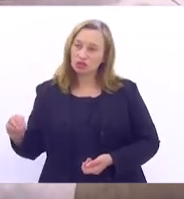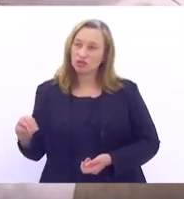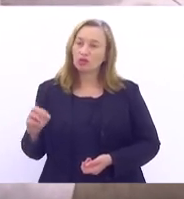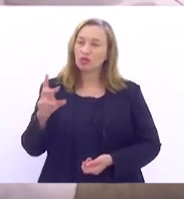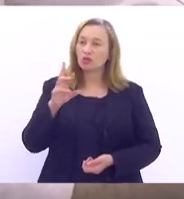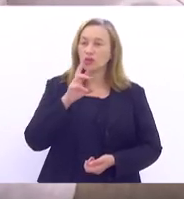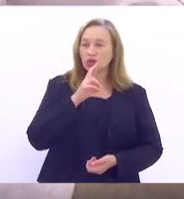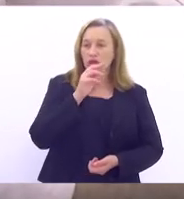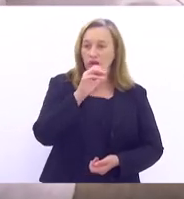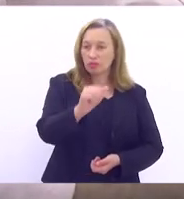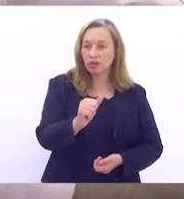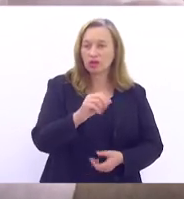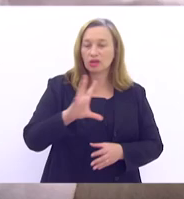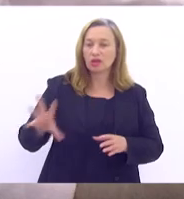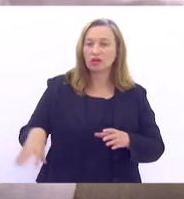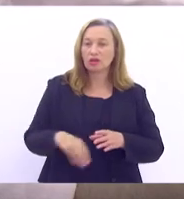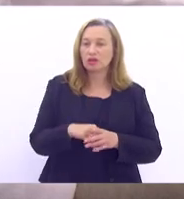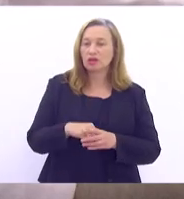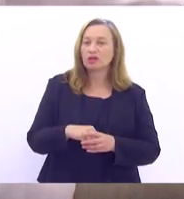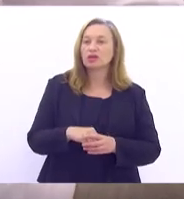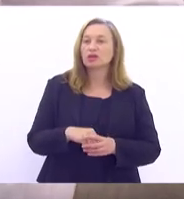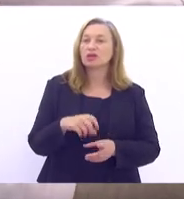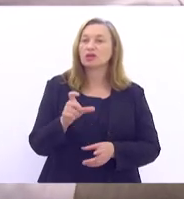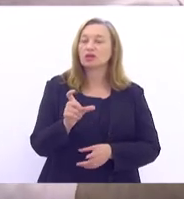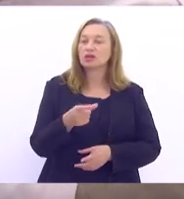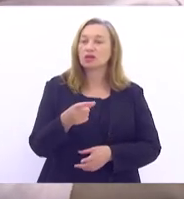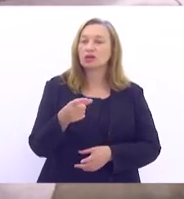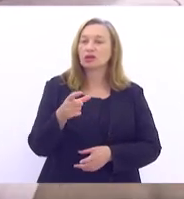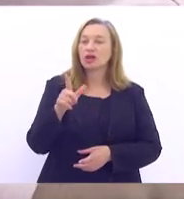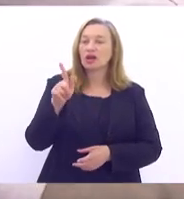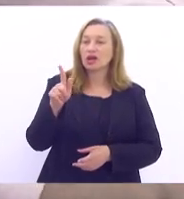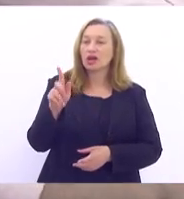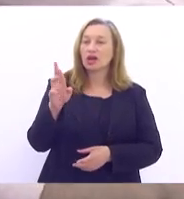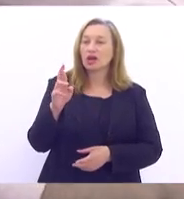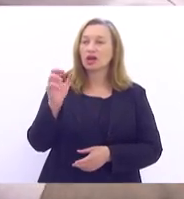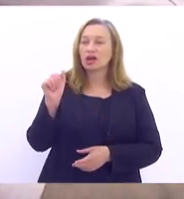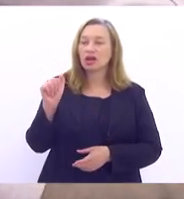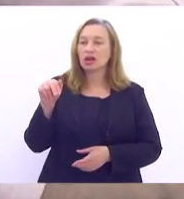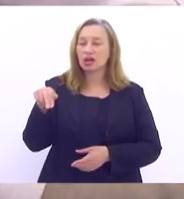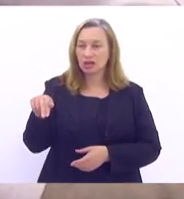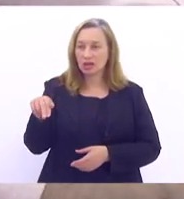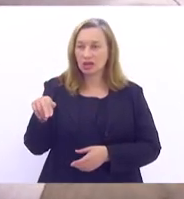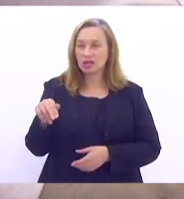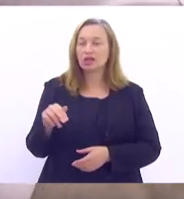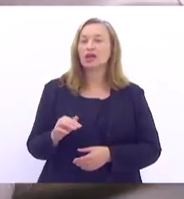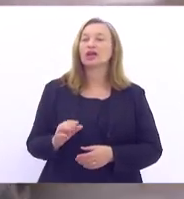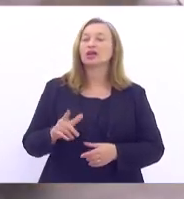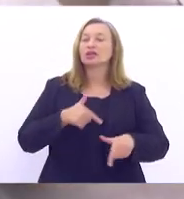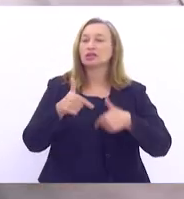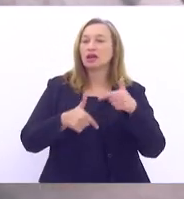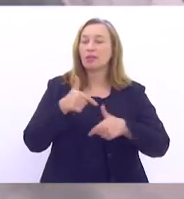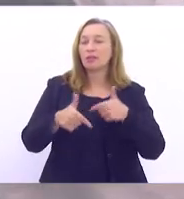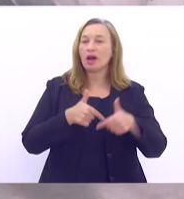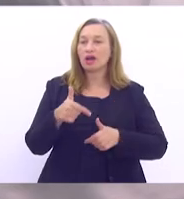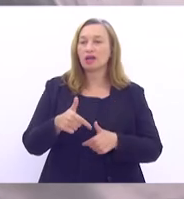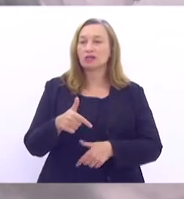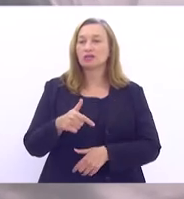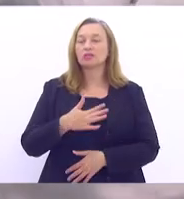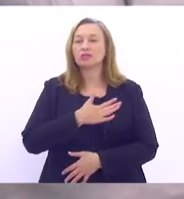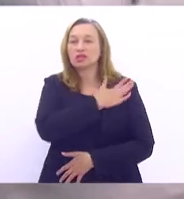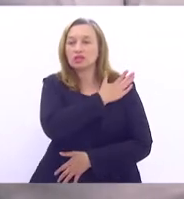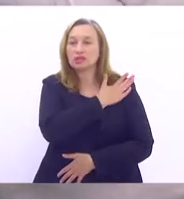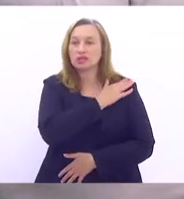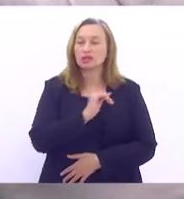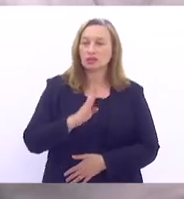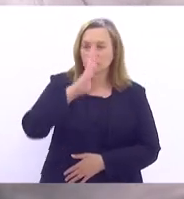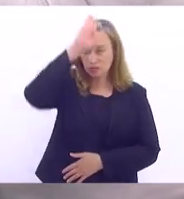que autoriza a implementação de gratificação especial equivalente à GRAM, gratificação de risco de atividade militar aos pensionistas de bombeiros militares e